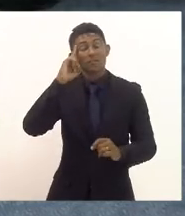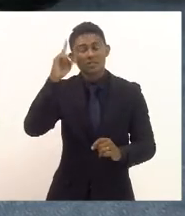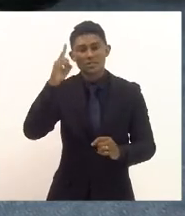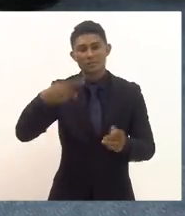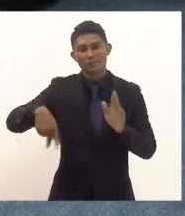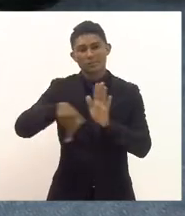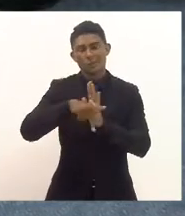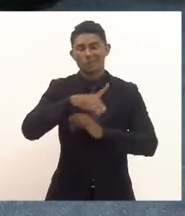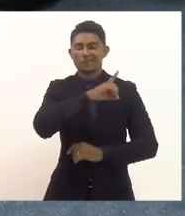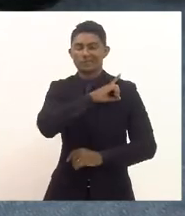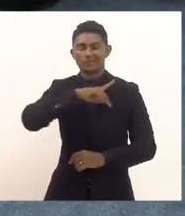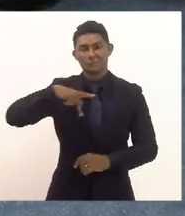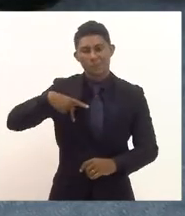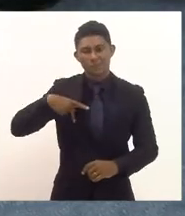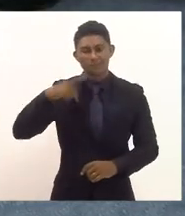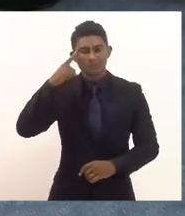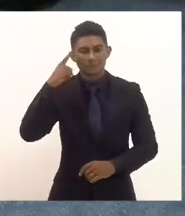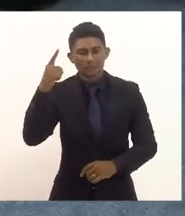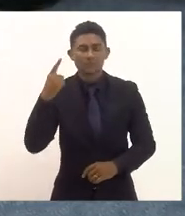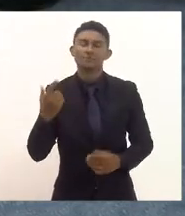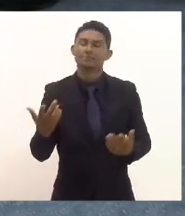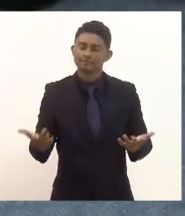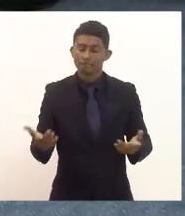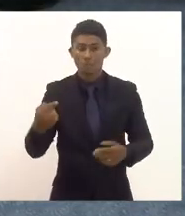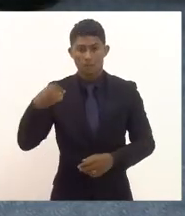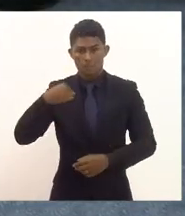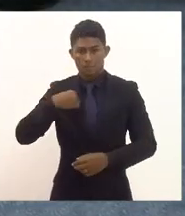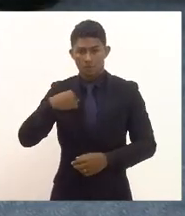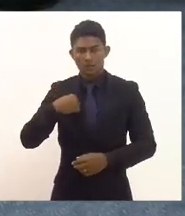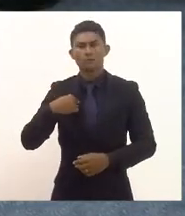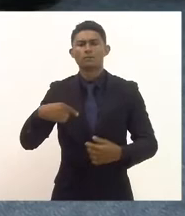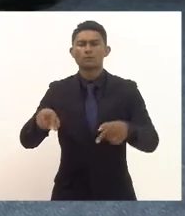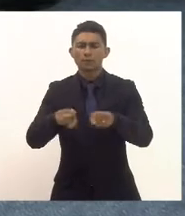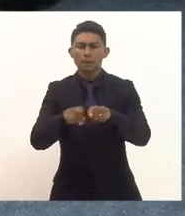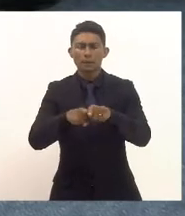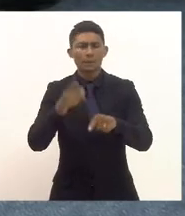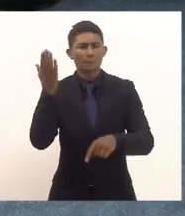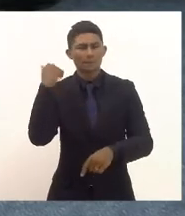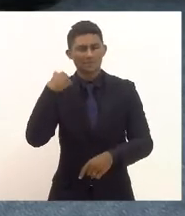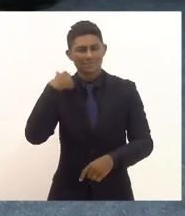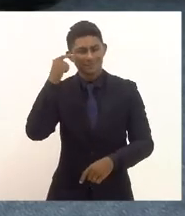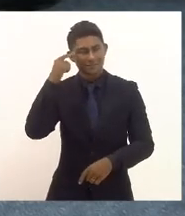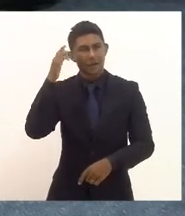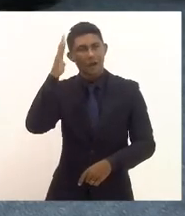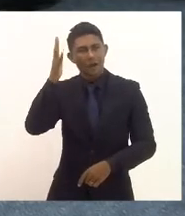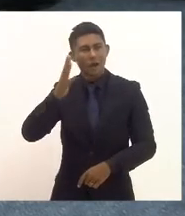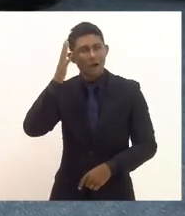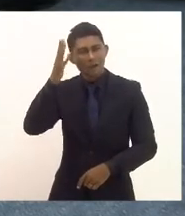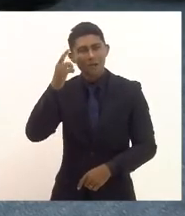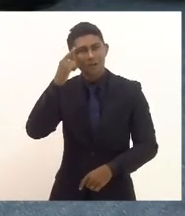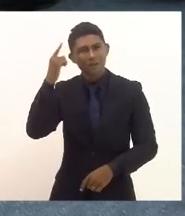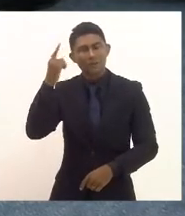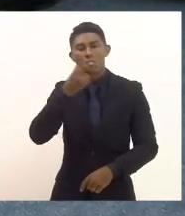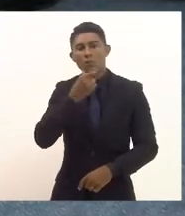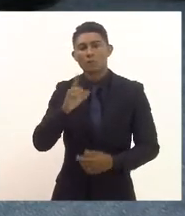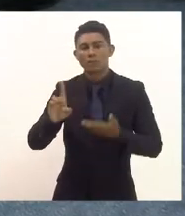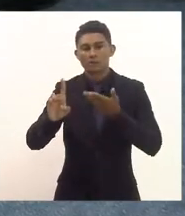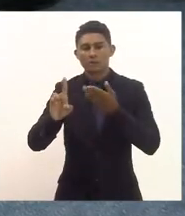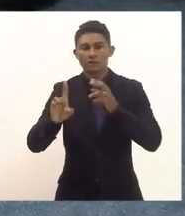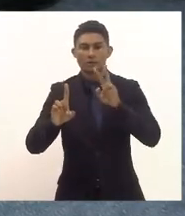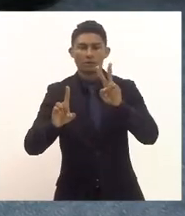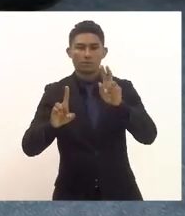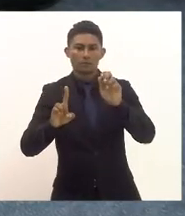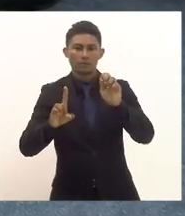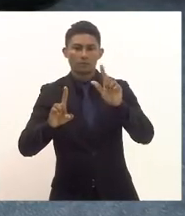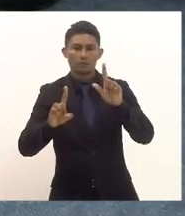da defensora e eu me lembro que fiz uma manifestação eles Paulo lembrando o Walter Benjamin mãe e sua